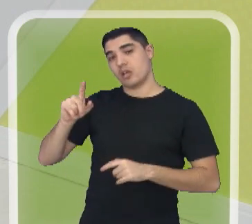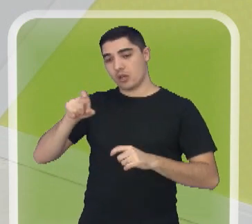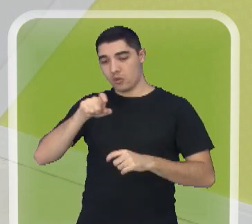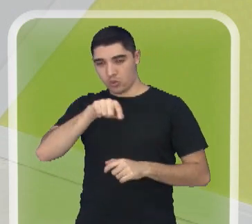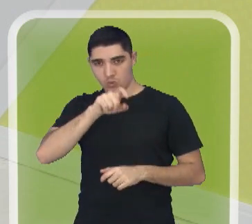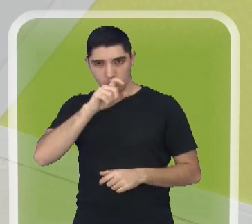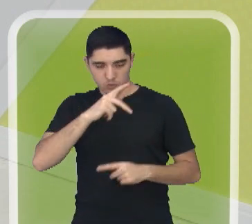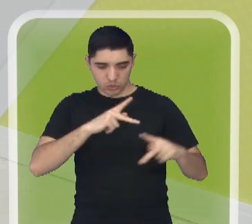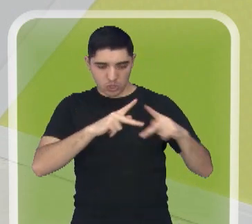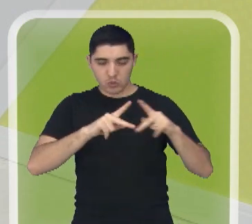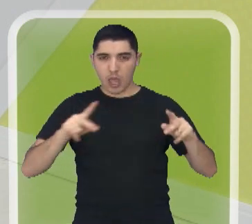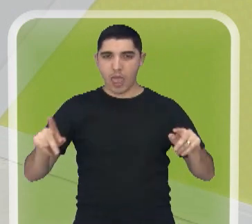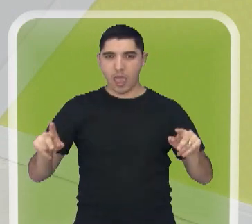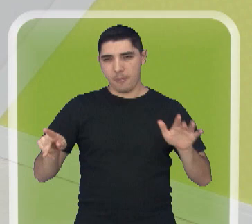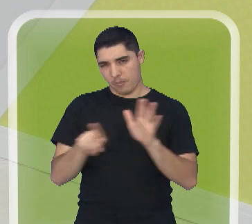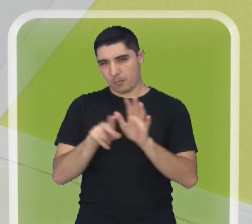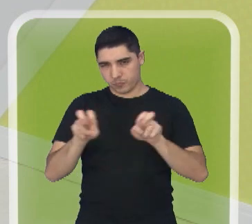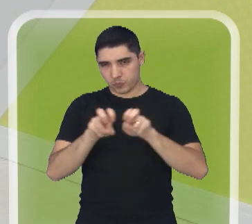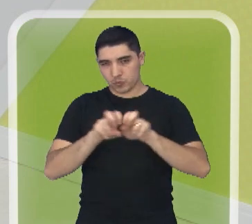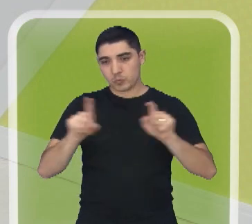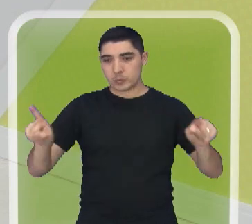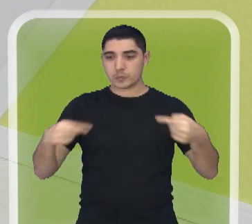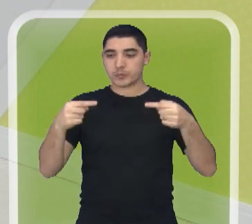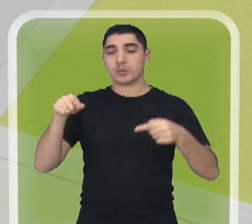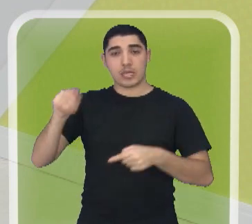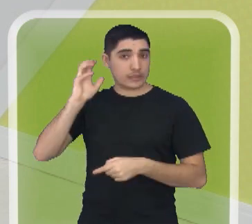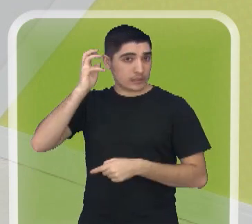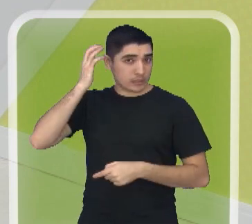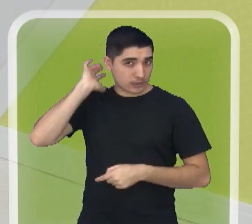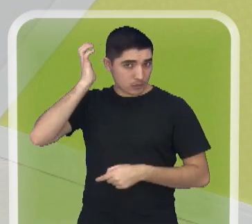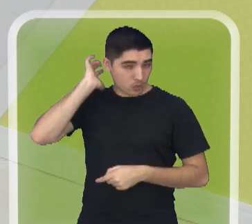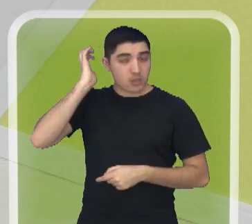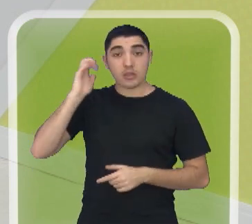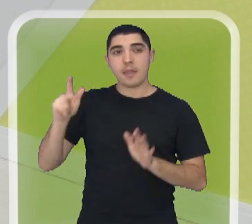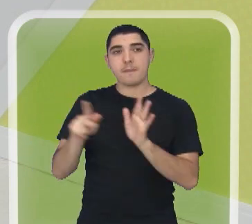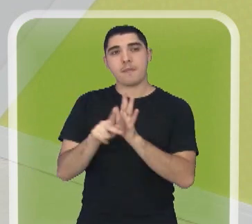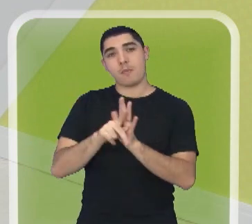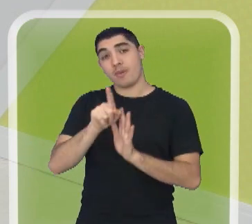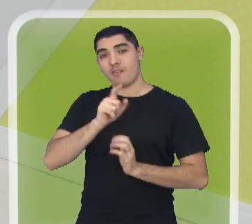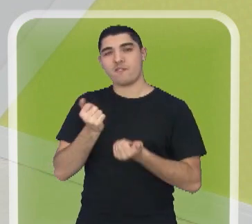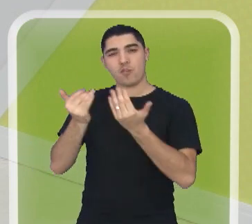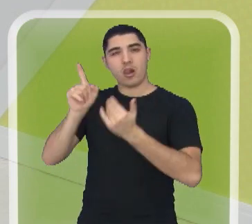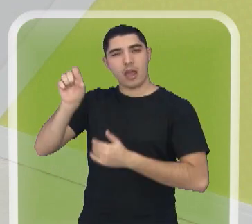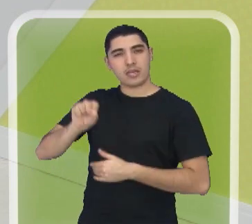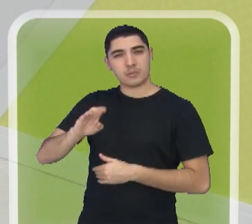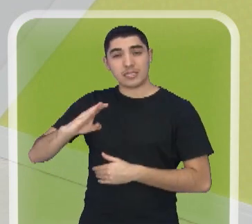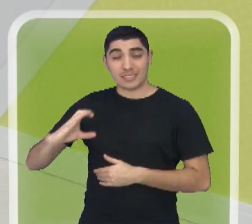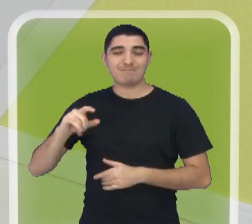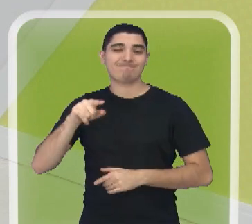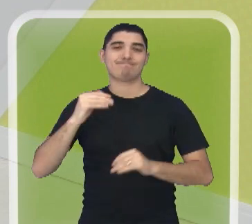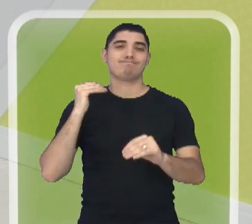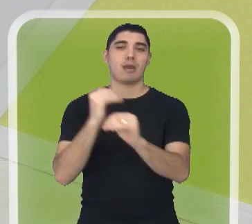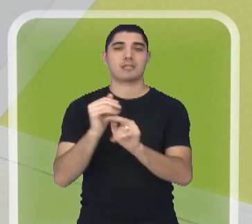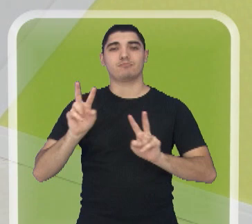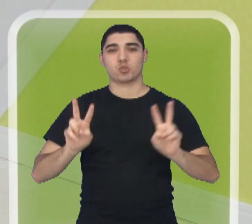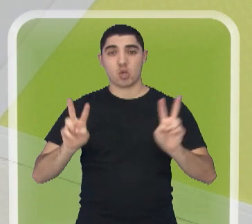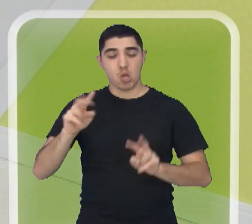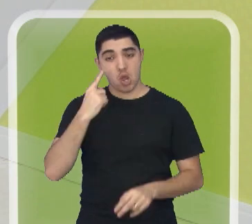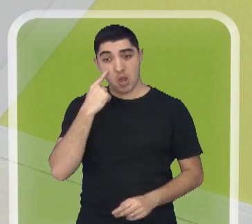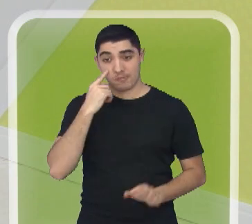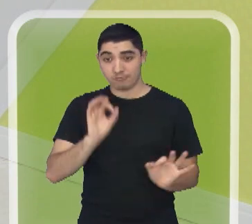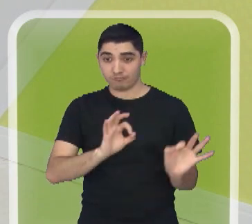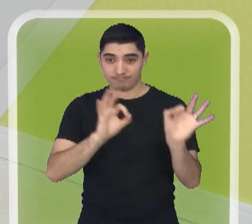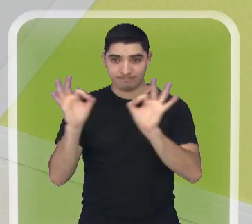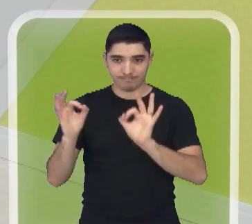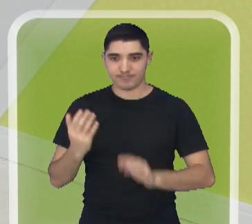São Bernardo encarar o Santo André pela 6ª rodada da Liga Nacional e a partida terminou empatada, 2-2. Vamos ver os gols.